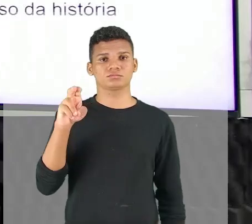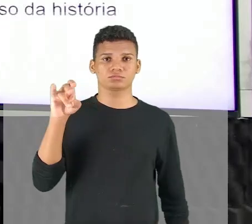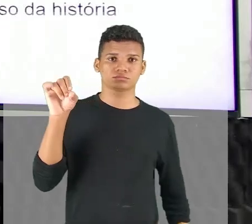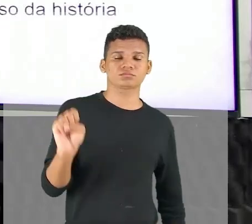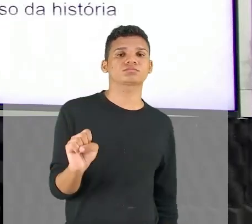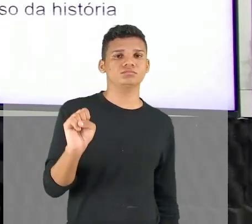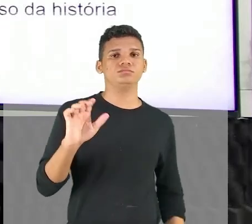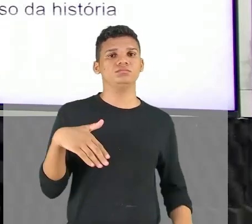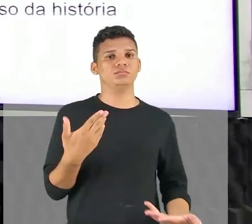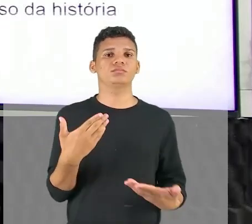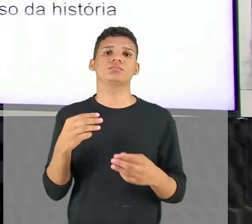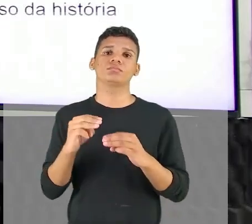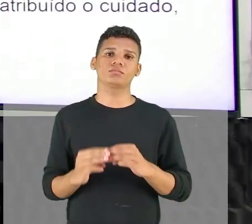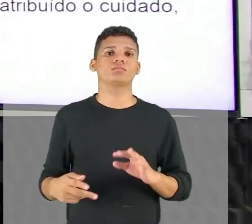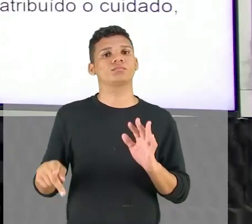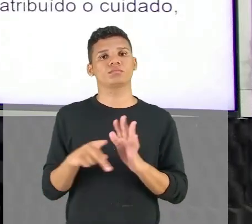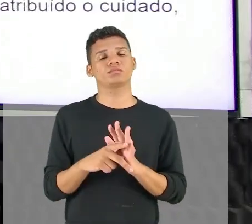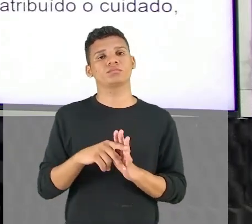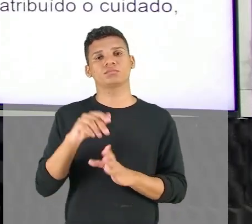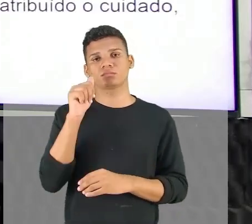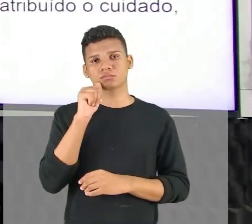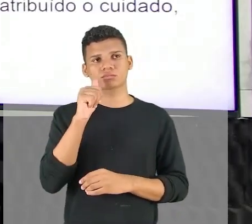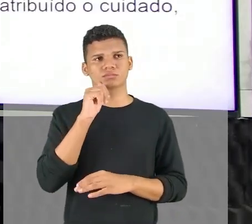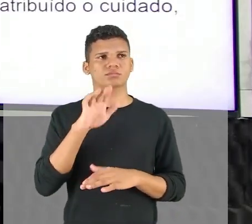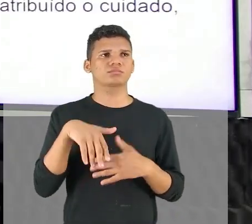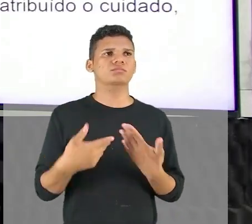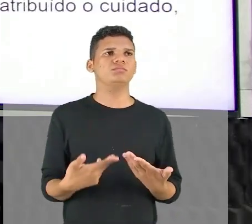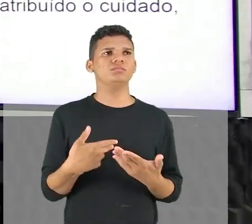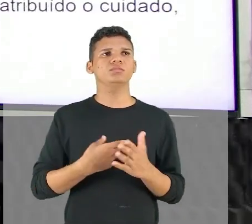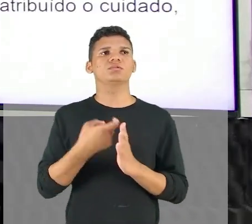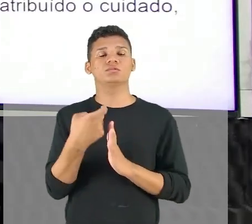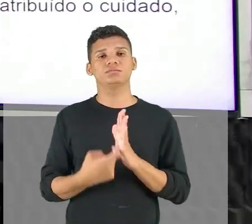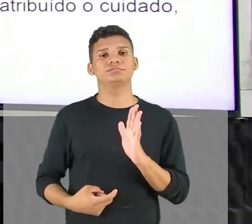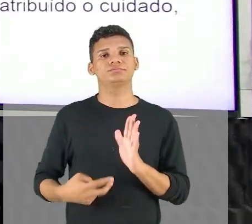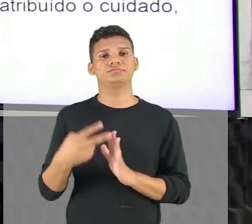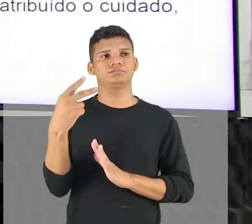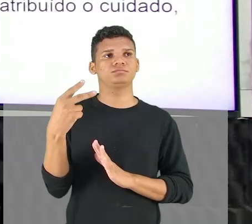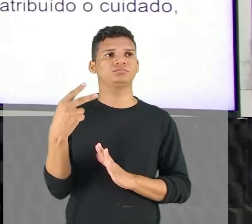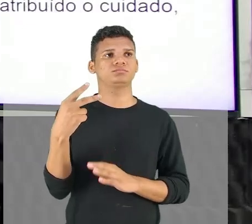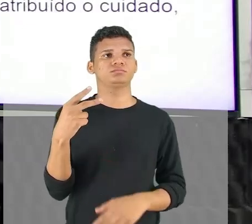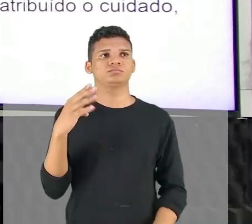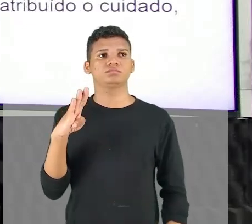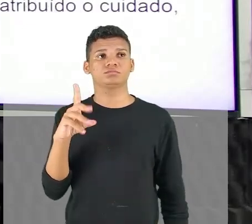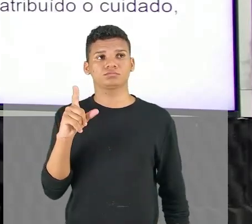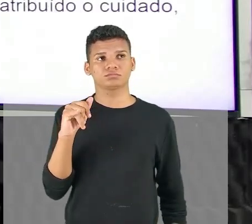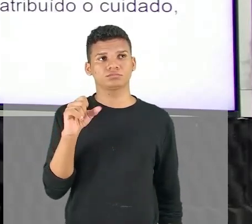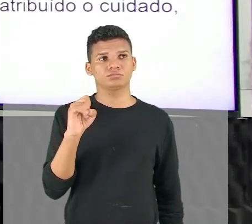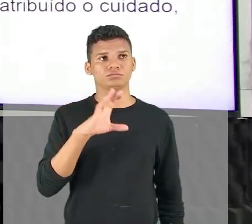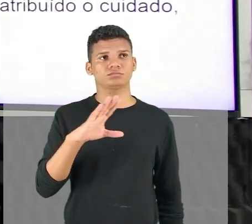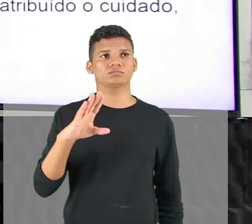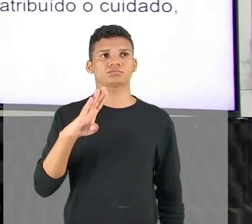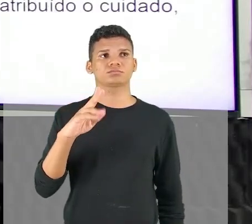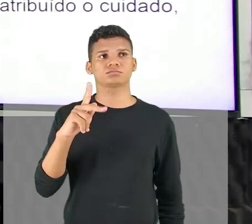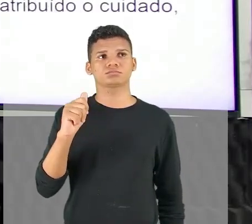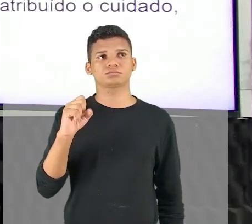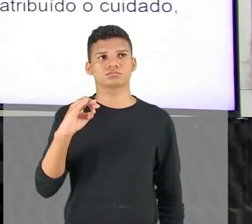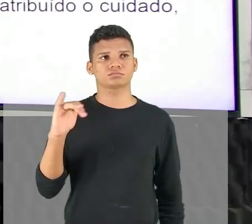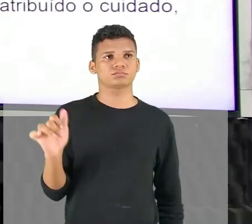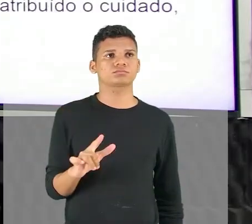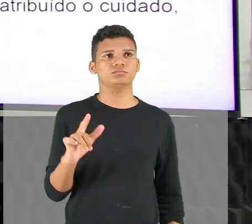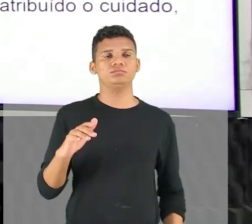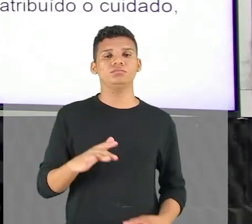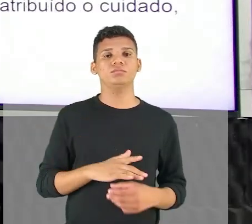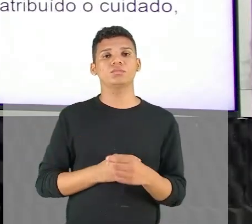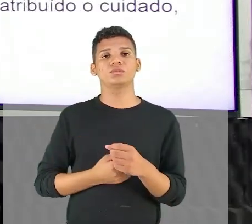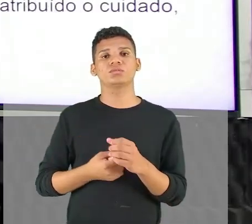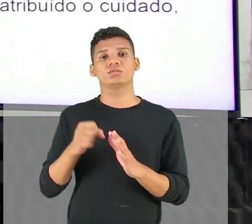por causa da mulher. Olha só. E vamos ao texto 2, de Blaise Pascal, né, que é lá do século